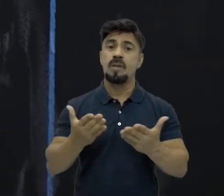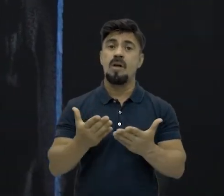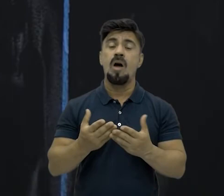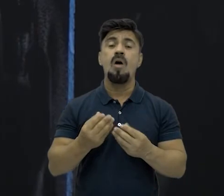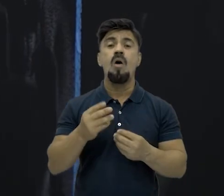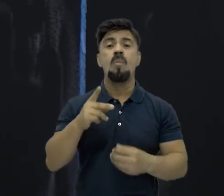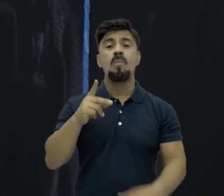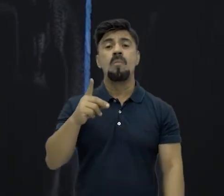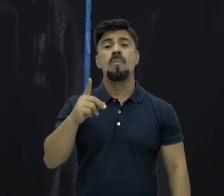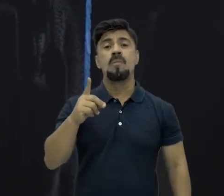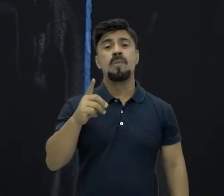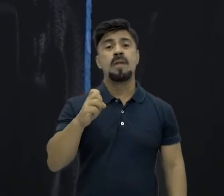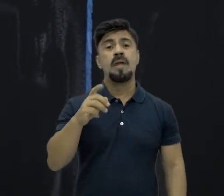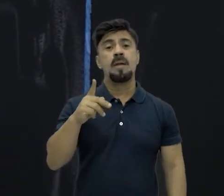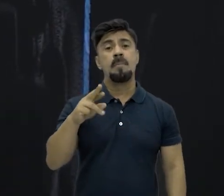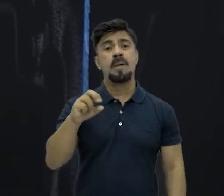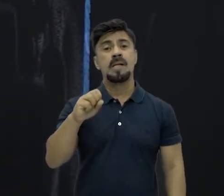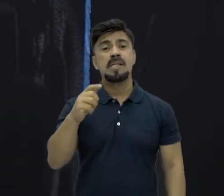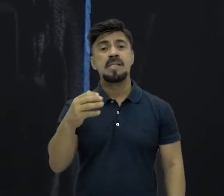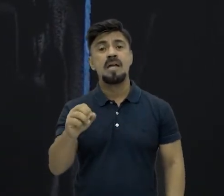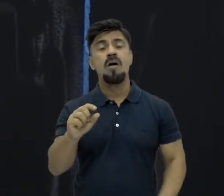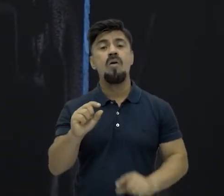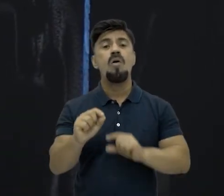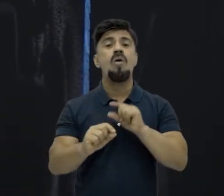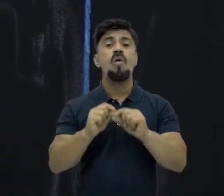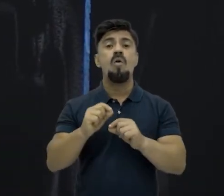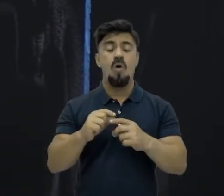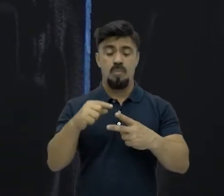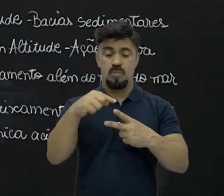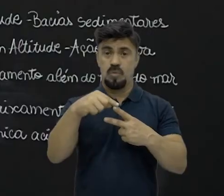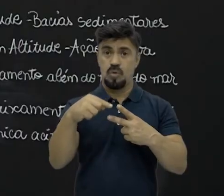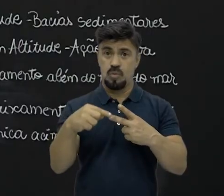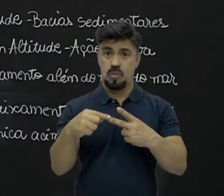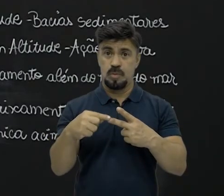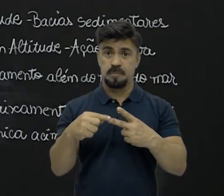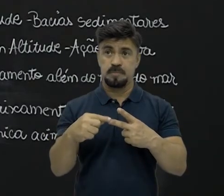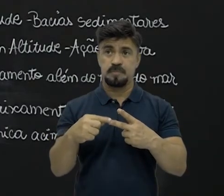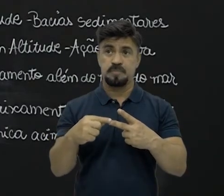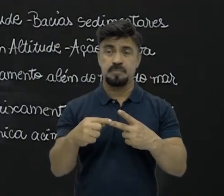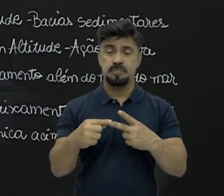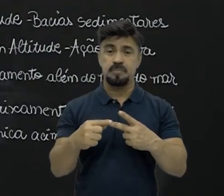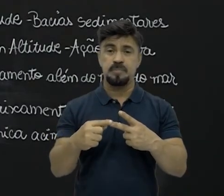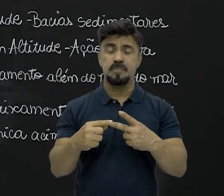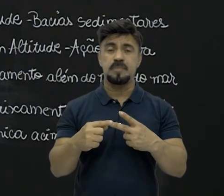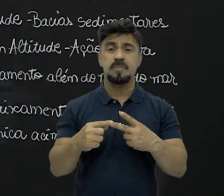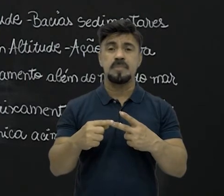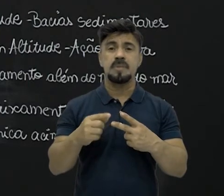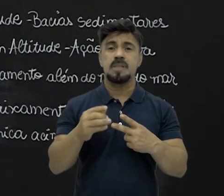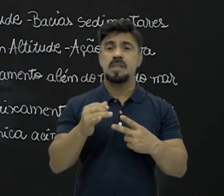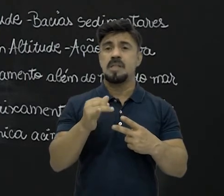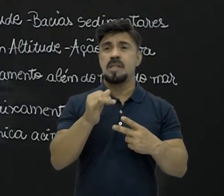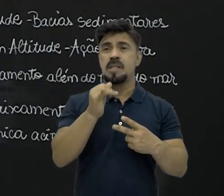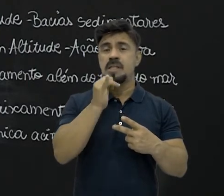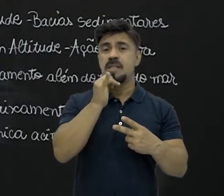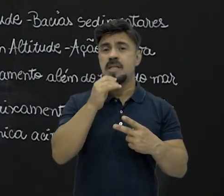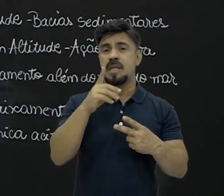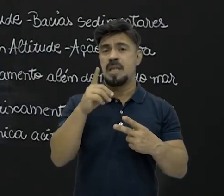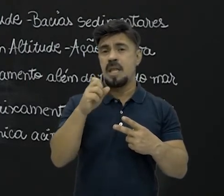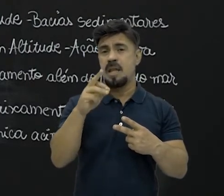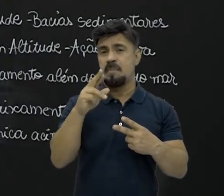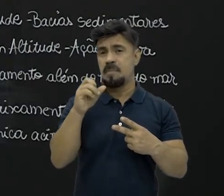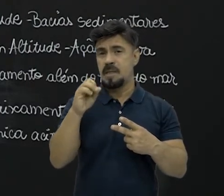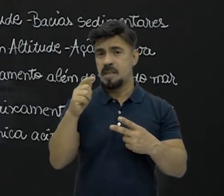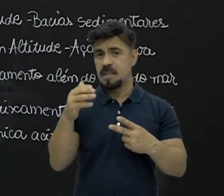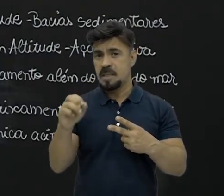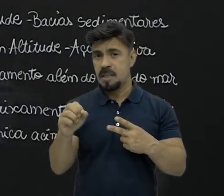depressão é um pouco diferente, porque ela vai ter duas classificações. Se a gente colocar, então, primeiro depressão, ele é